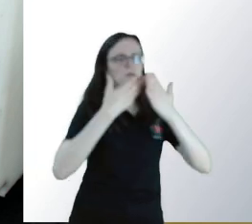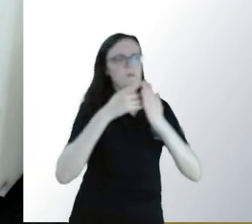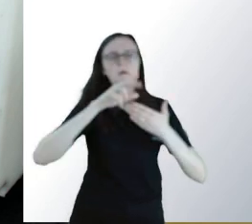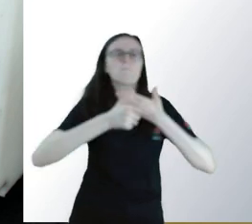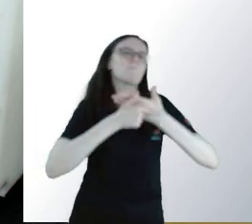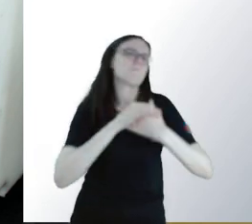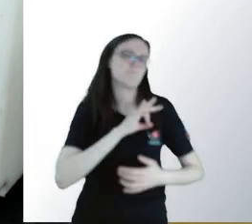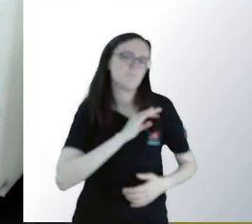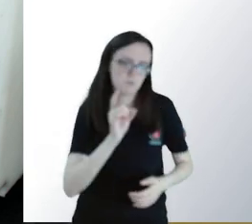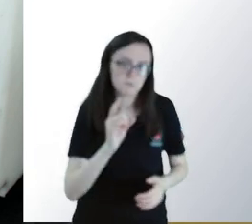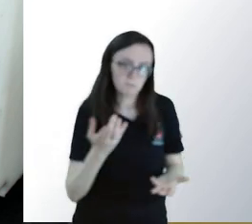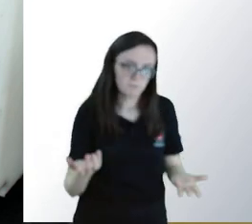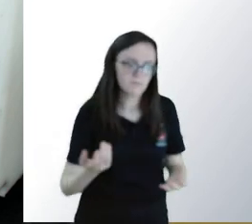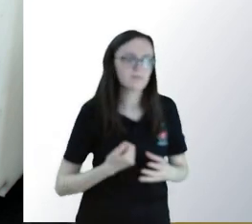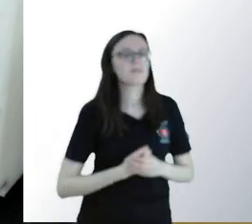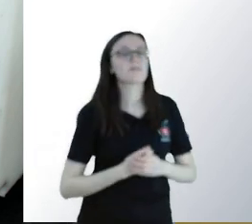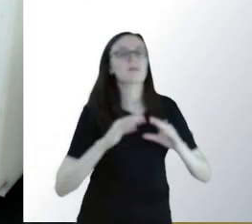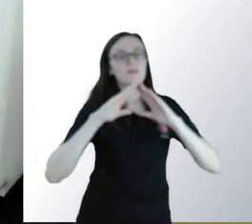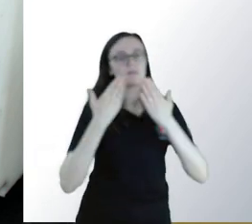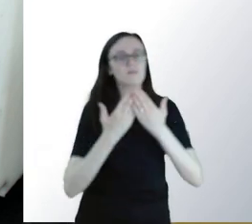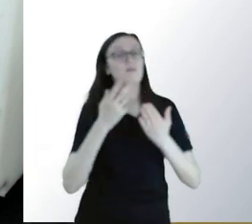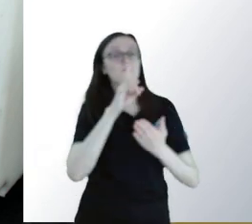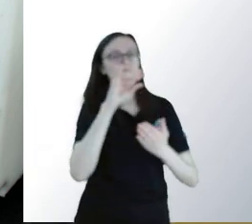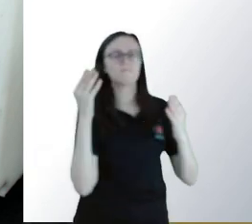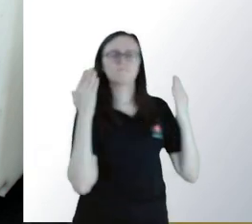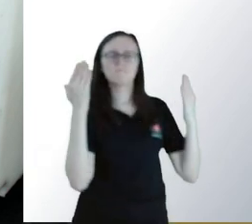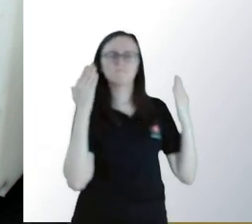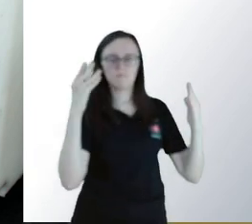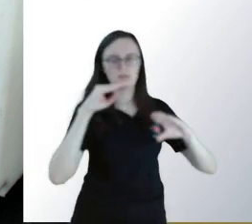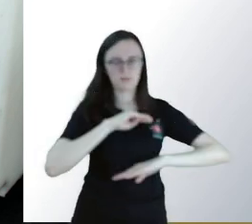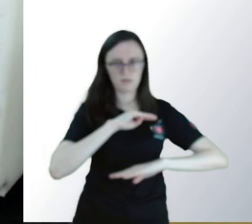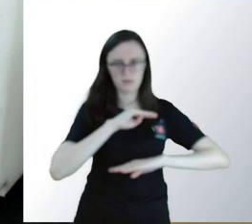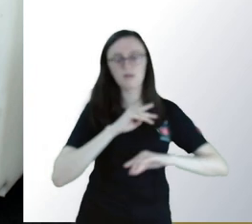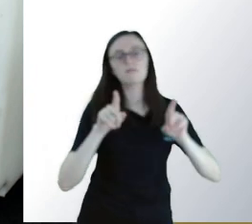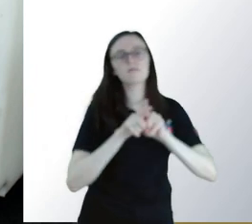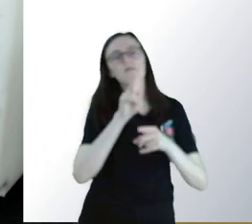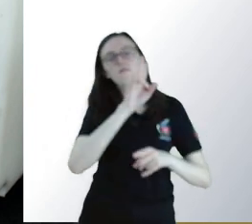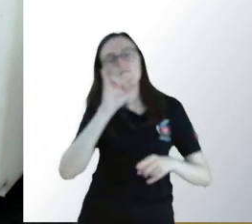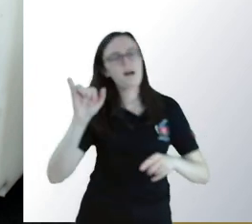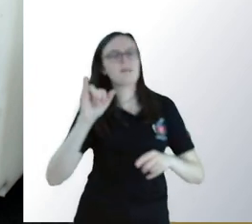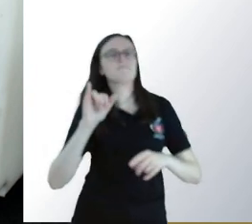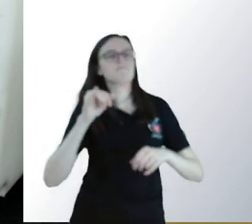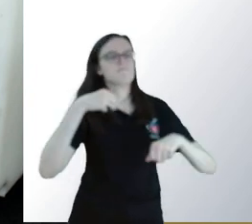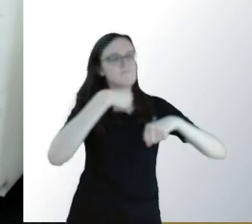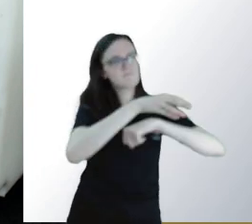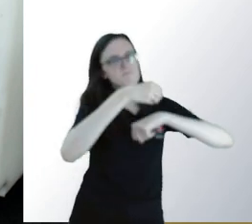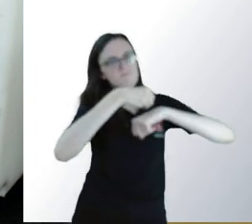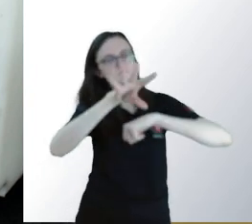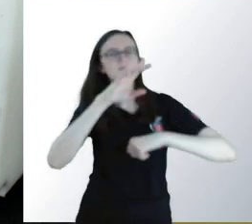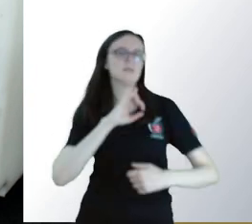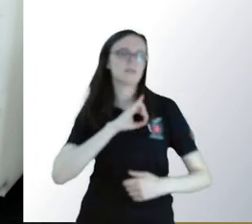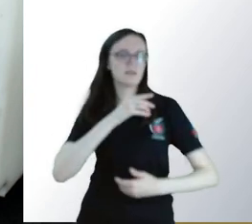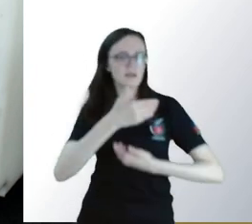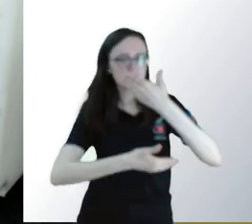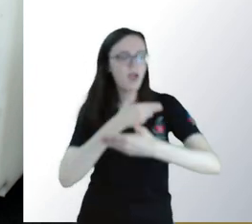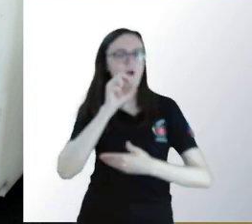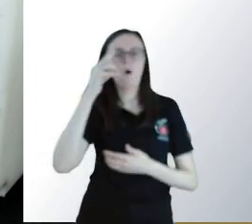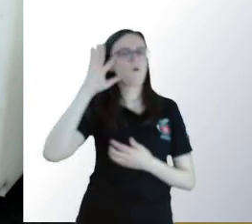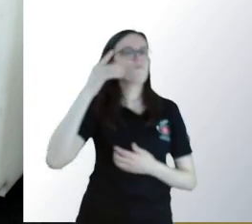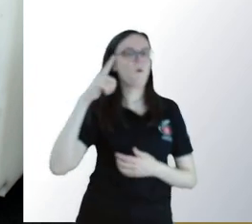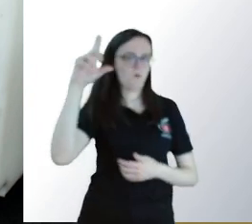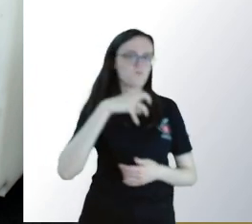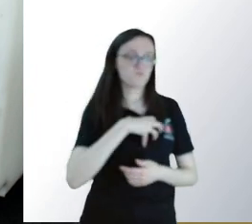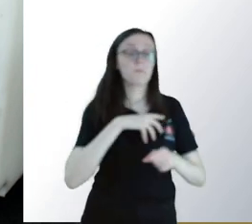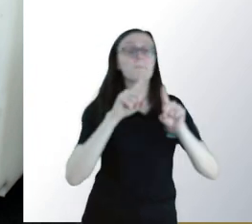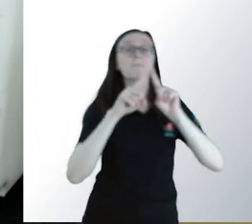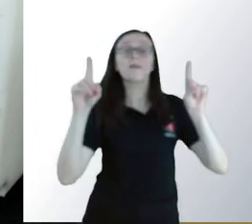de policial, né? Ela vai ter a suspeita da situação ali e vai ser encaminhada para a delegacia ou ser resolvida de outra forma,